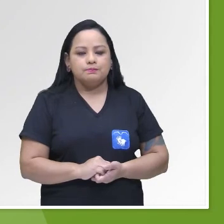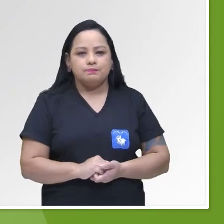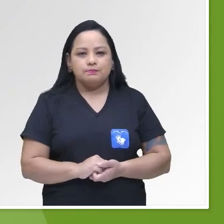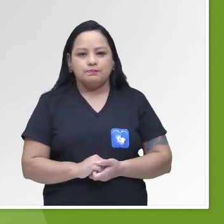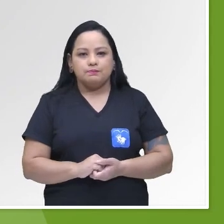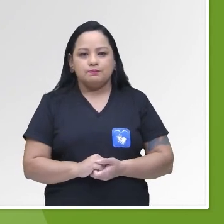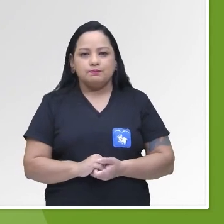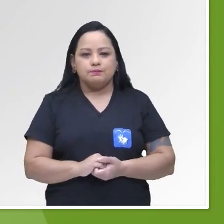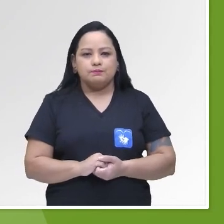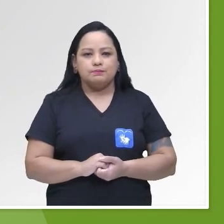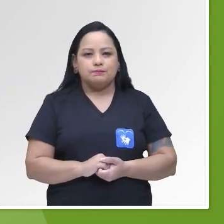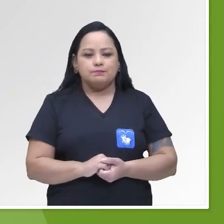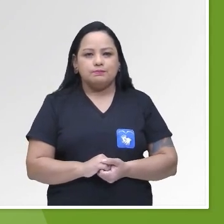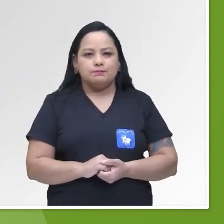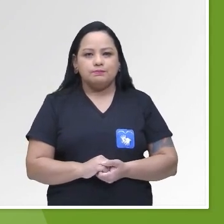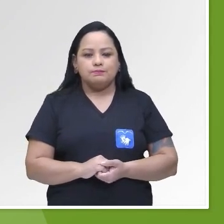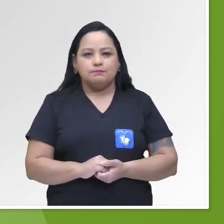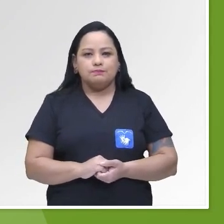Estequiométricos.